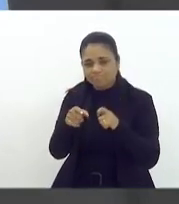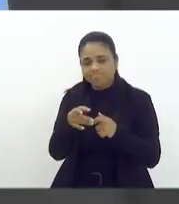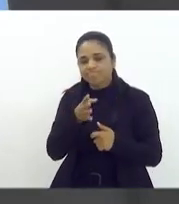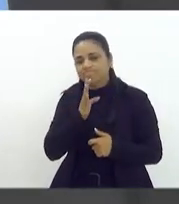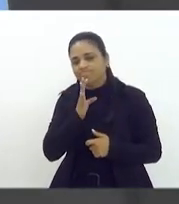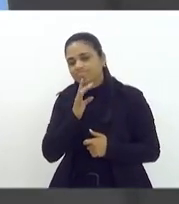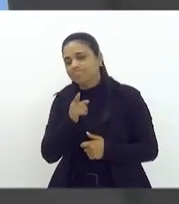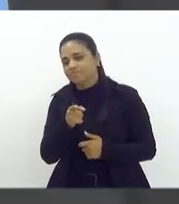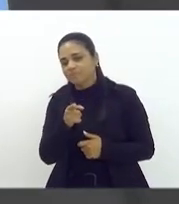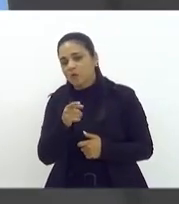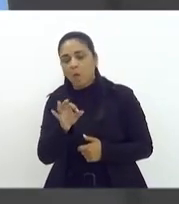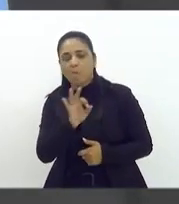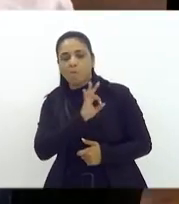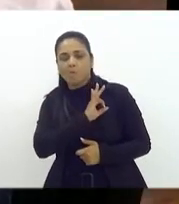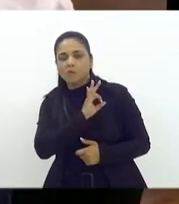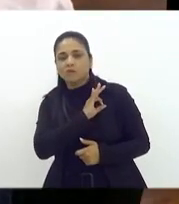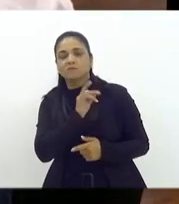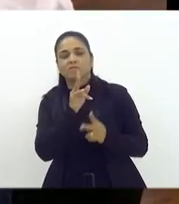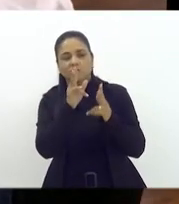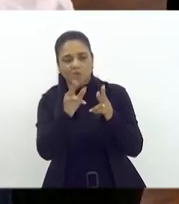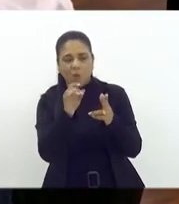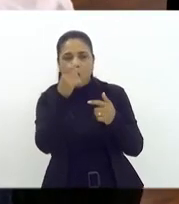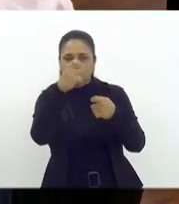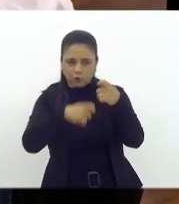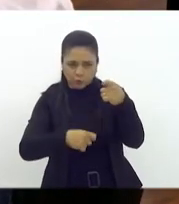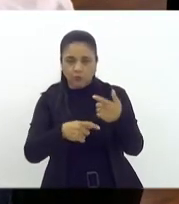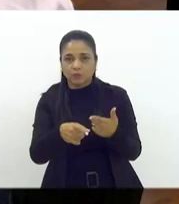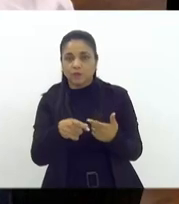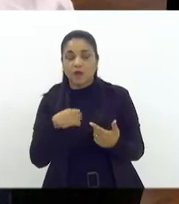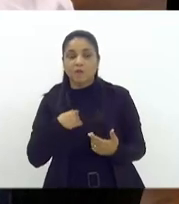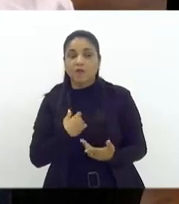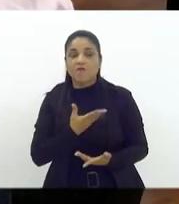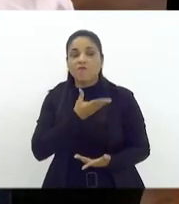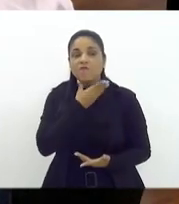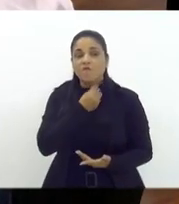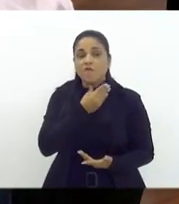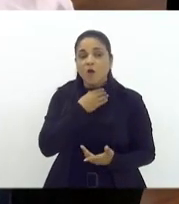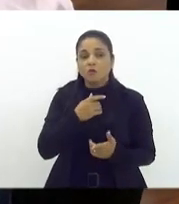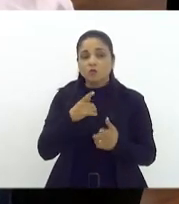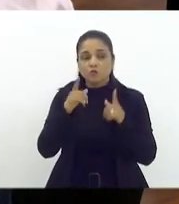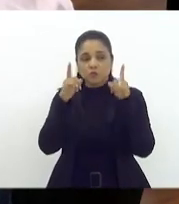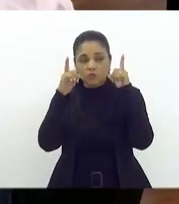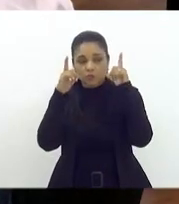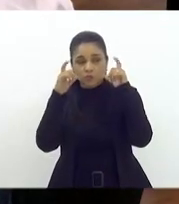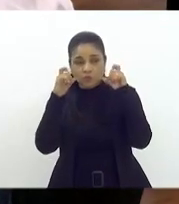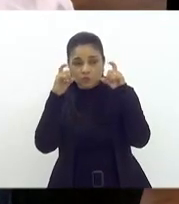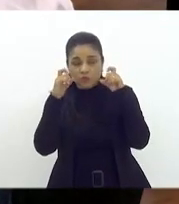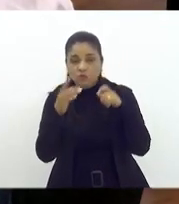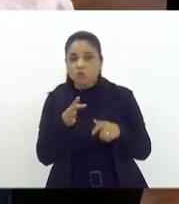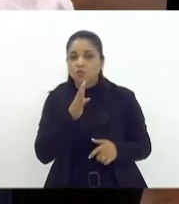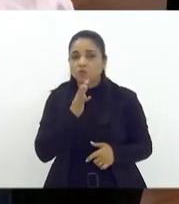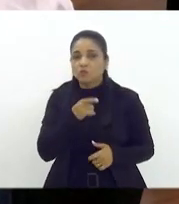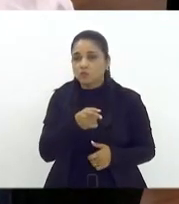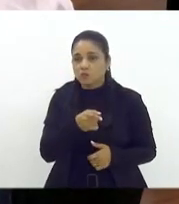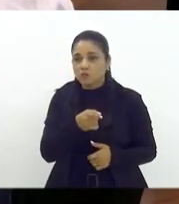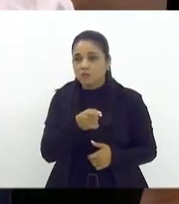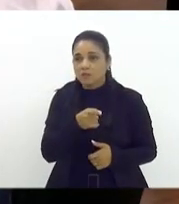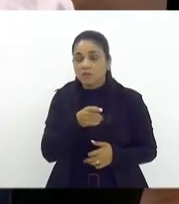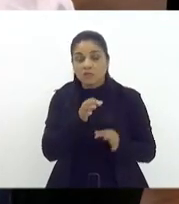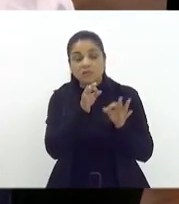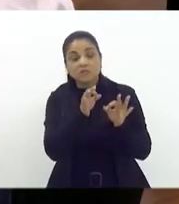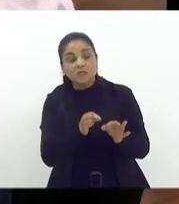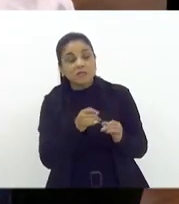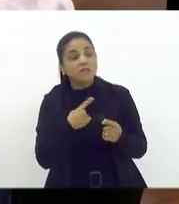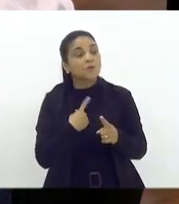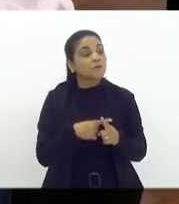na polícia declarar por que que eu tô chamando isso um falso reconhecimento porque nós temos certeza que não foi ele como é que